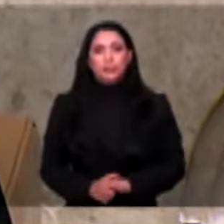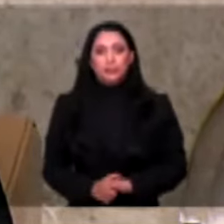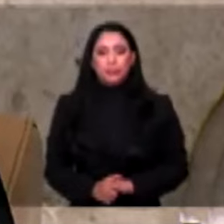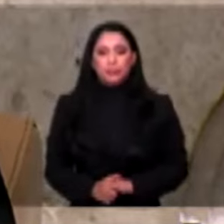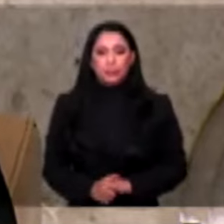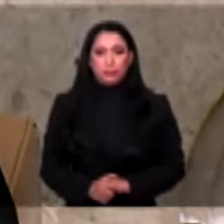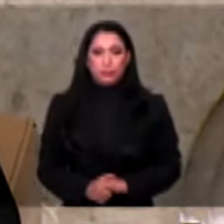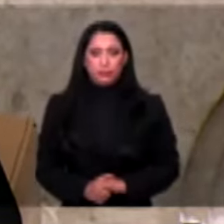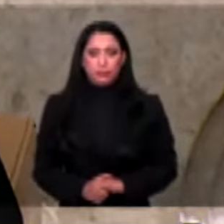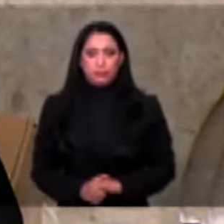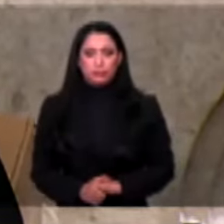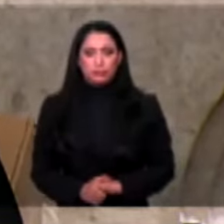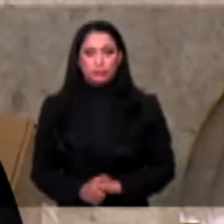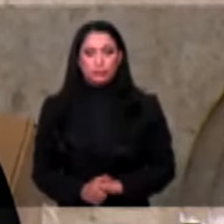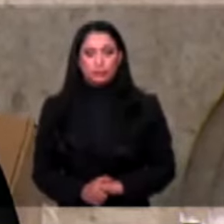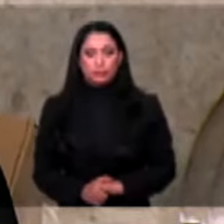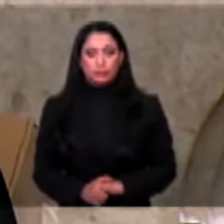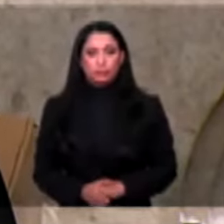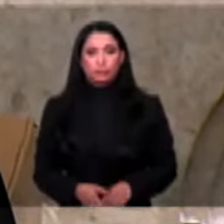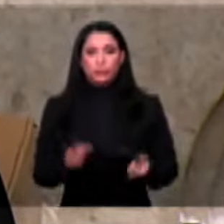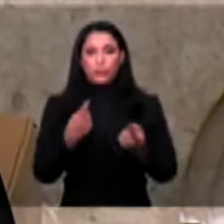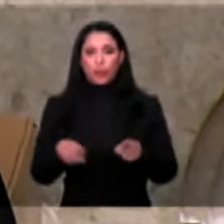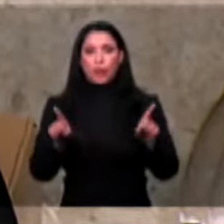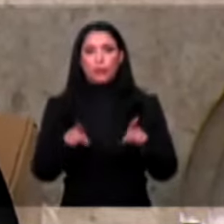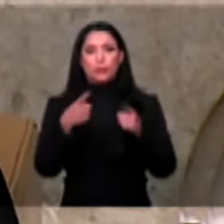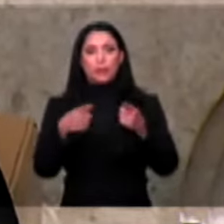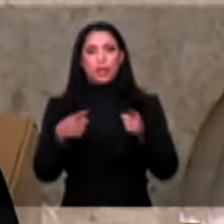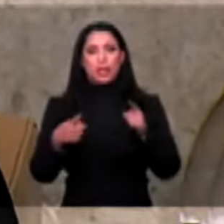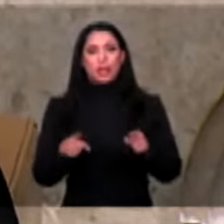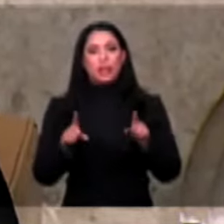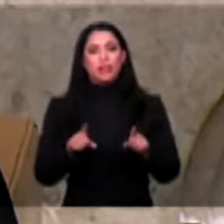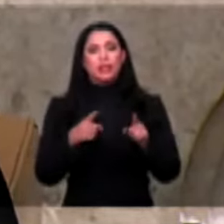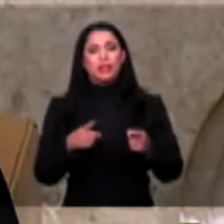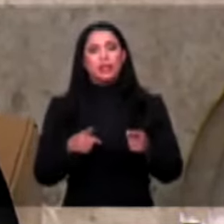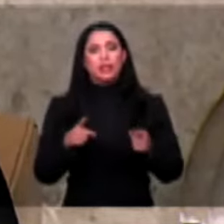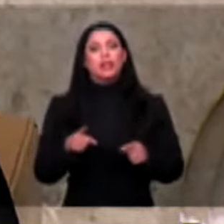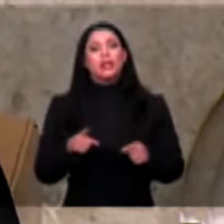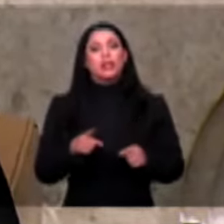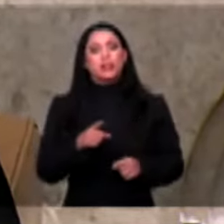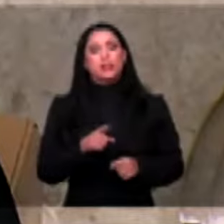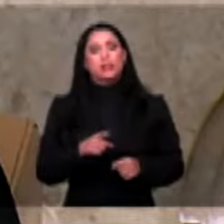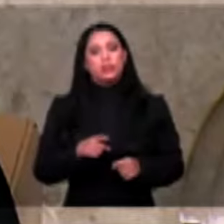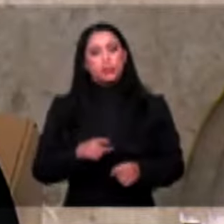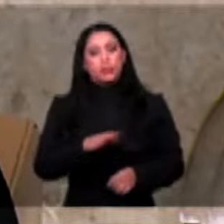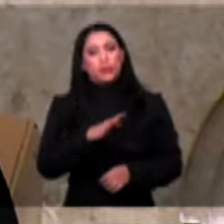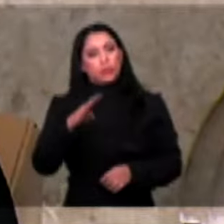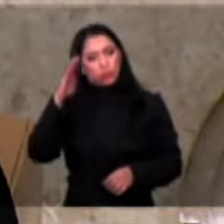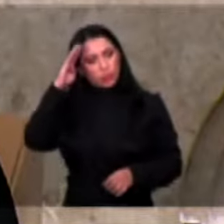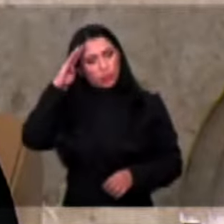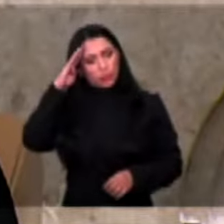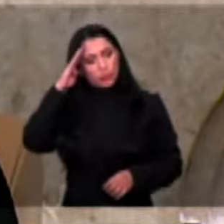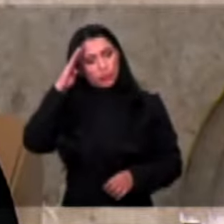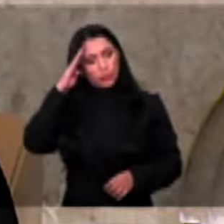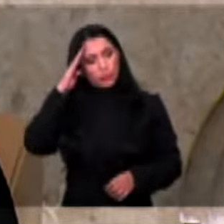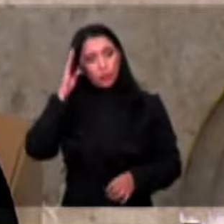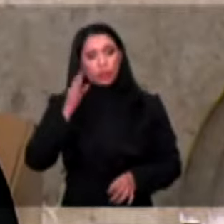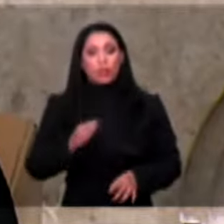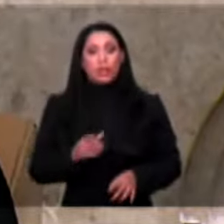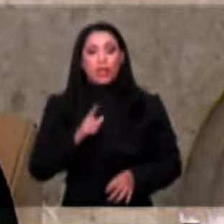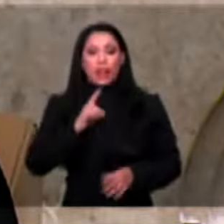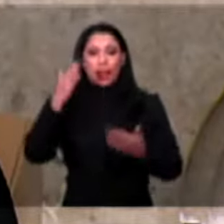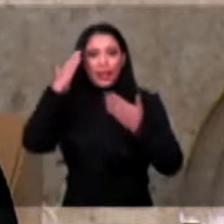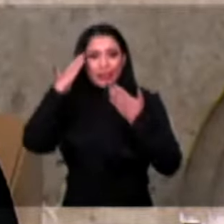Justiça. O maestro subtenente Luiz, na pessoa de quem agradeço a atuação dos